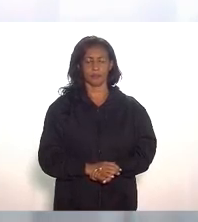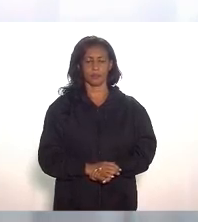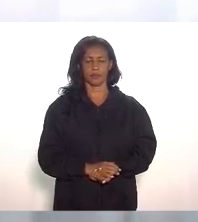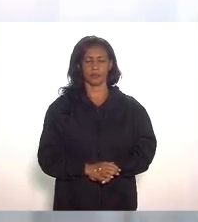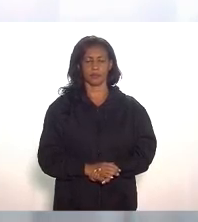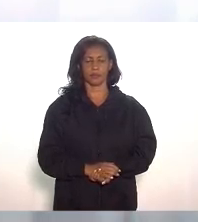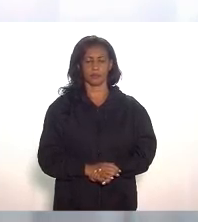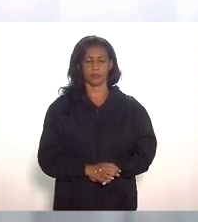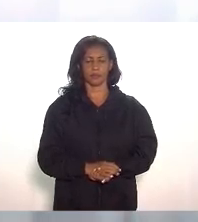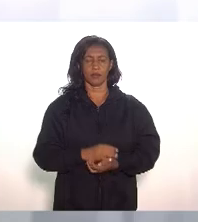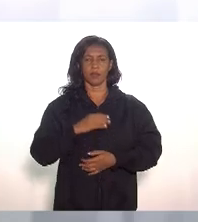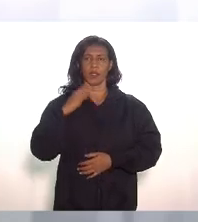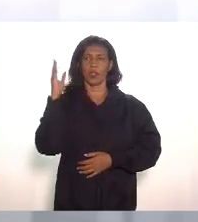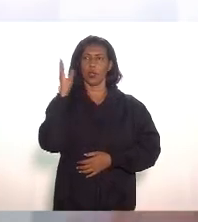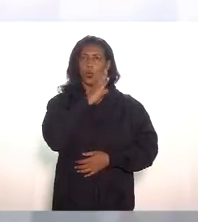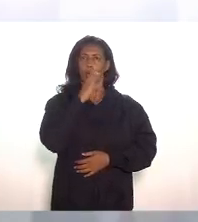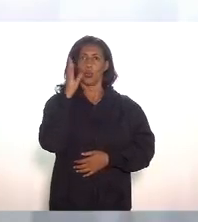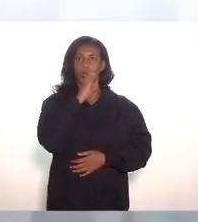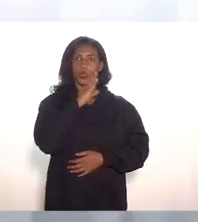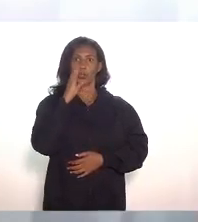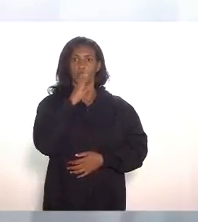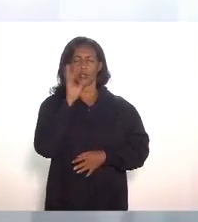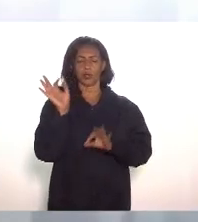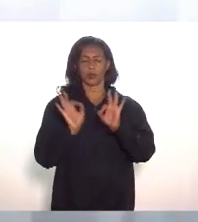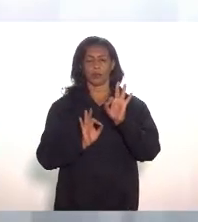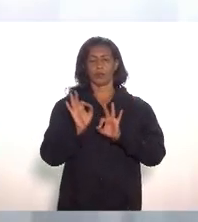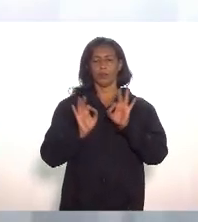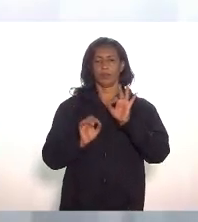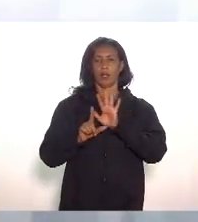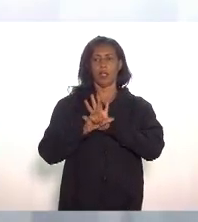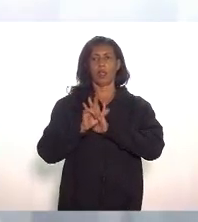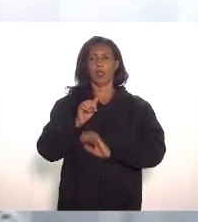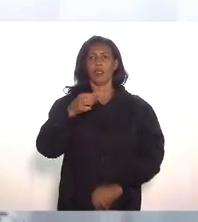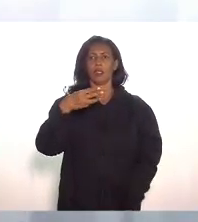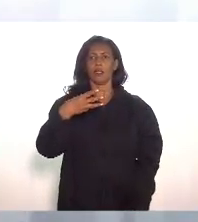Em regime de urgência, em discussão única, projeto de lei número